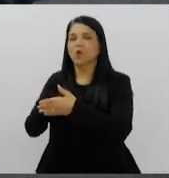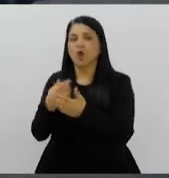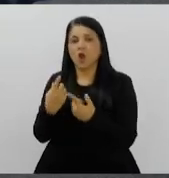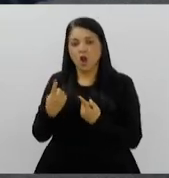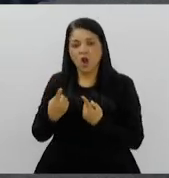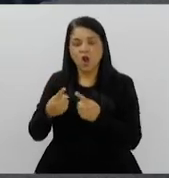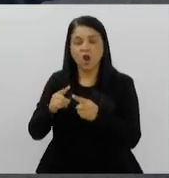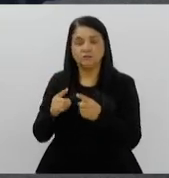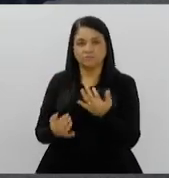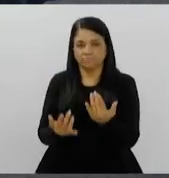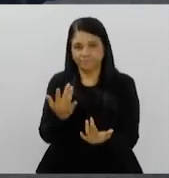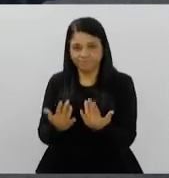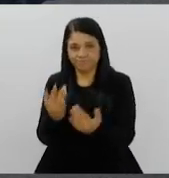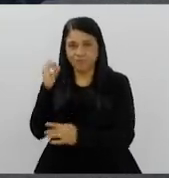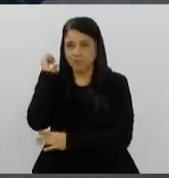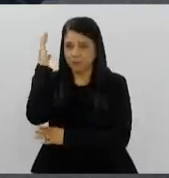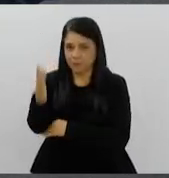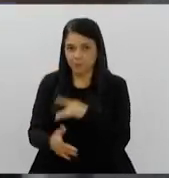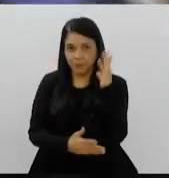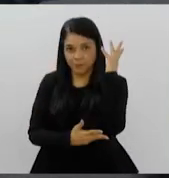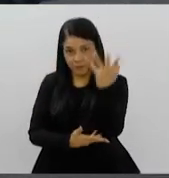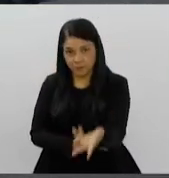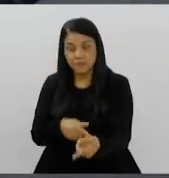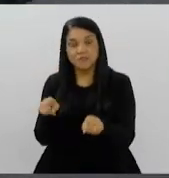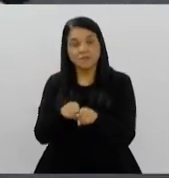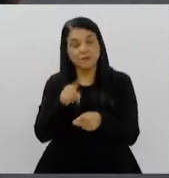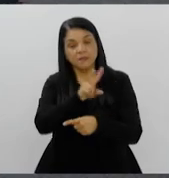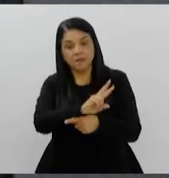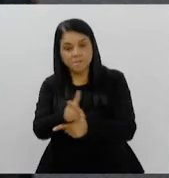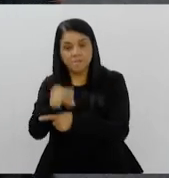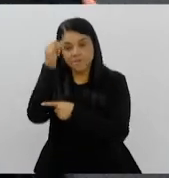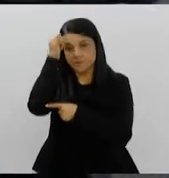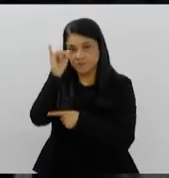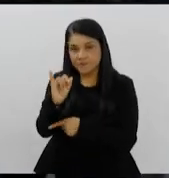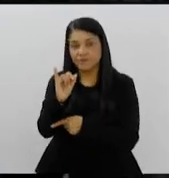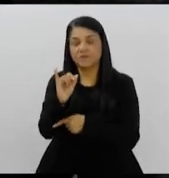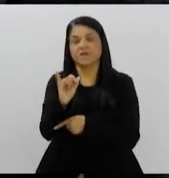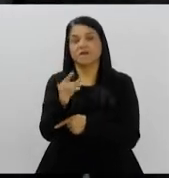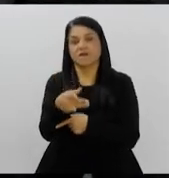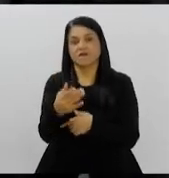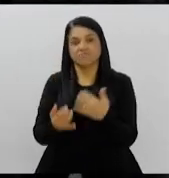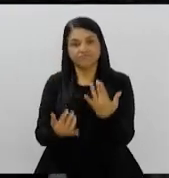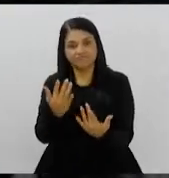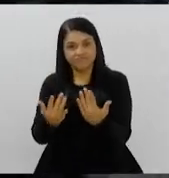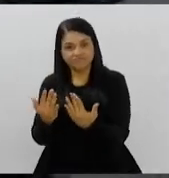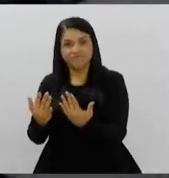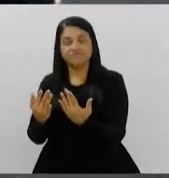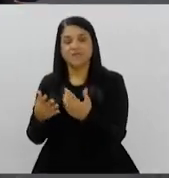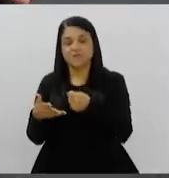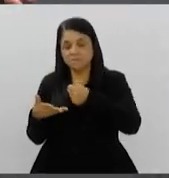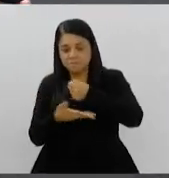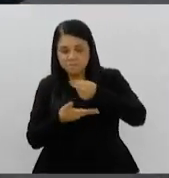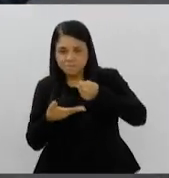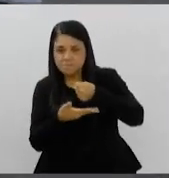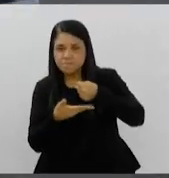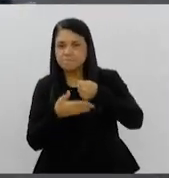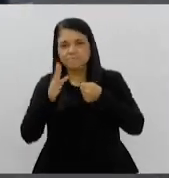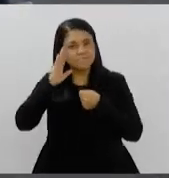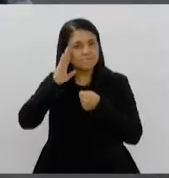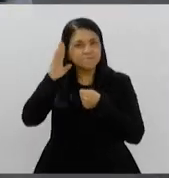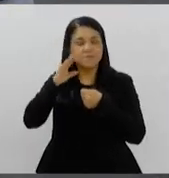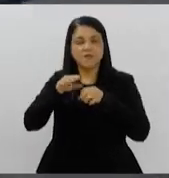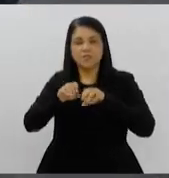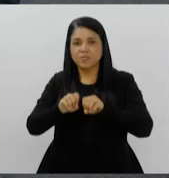desmatamentos, mas também fala da preservação e da prevenção. É muito importante o pilar do projeto que trata sobre